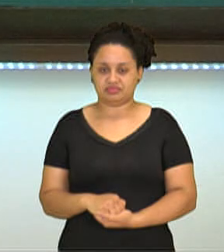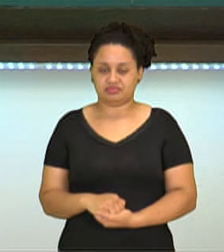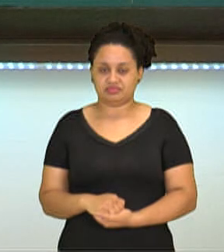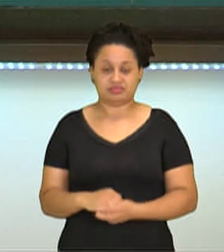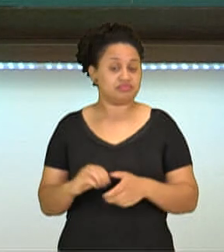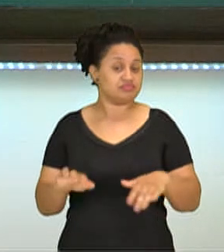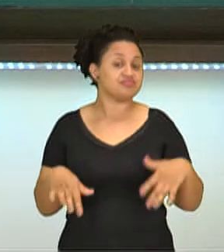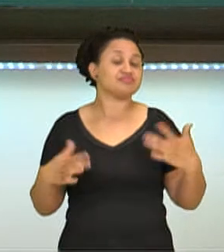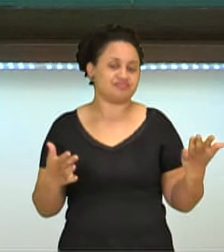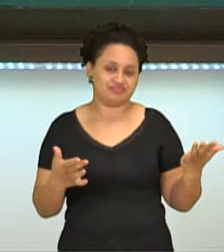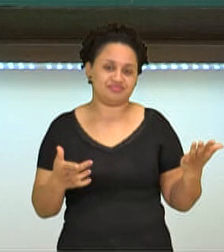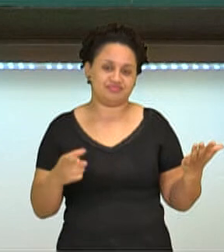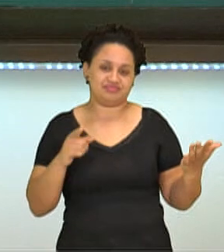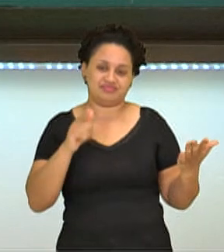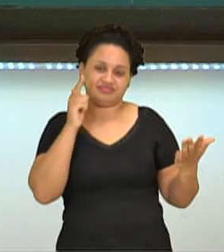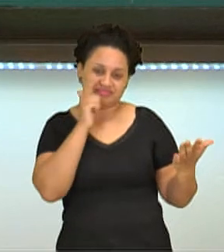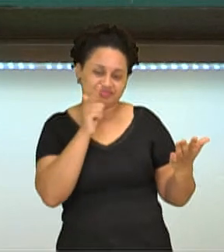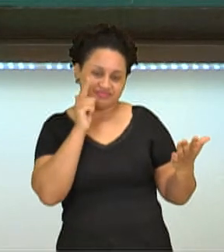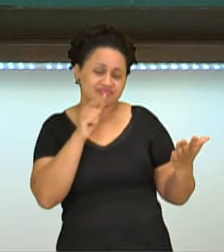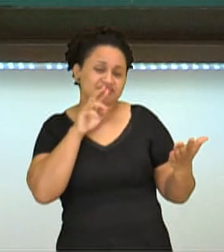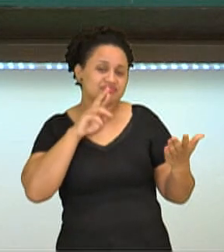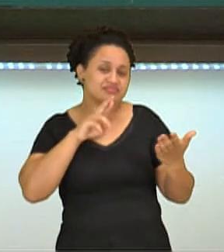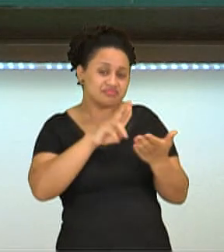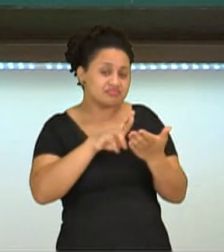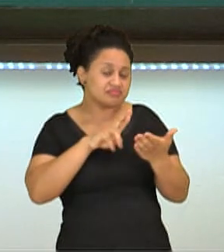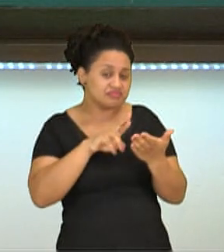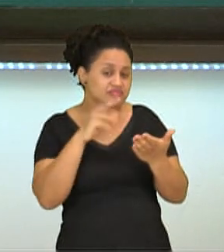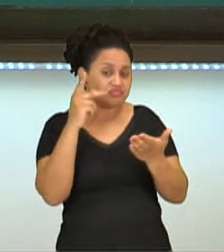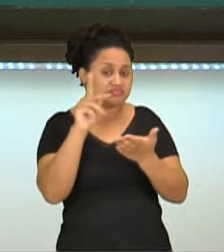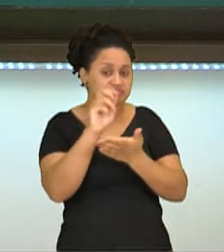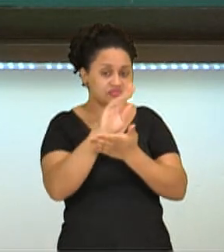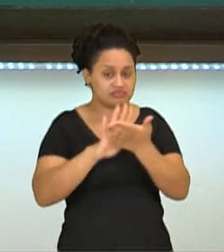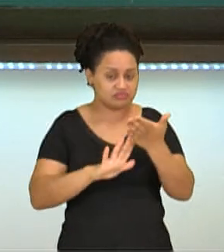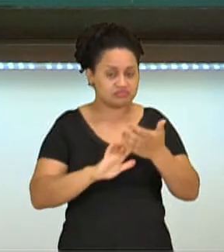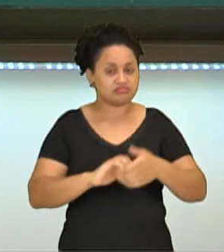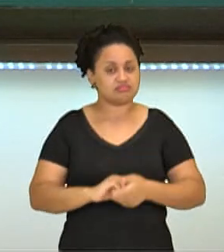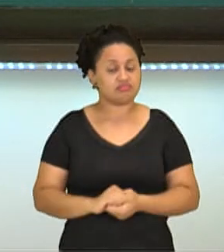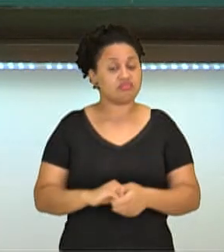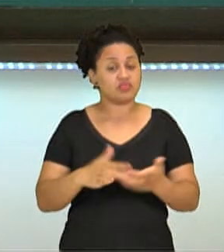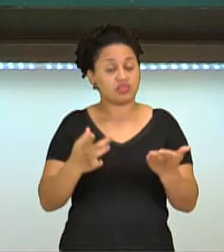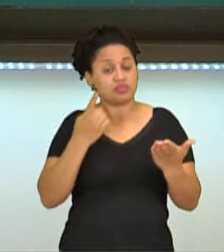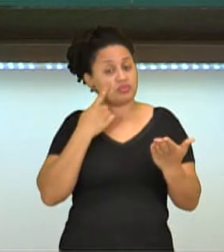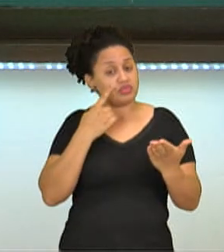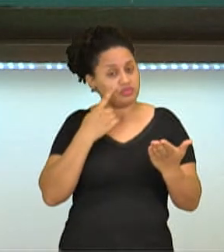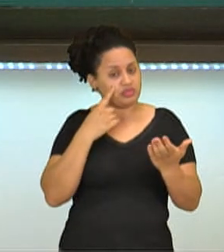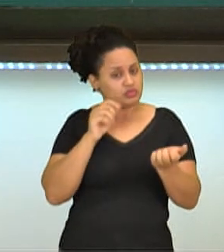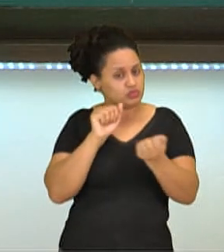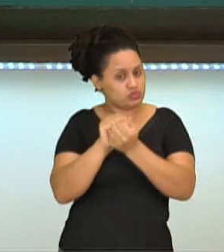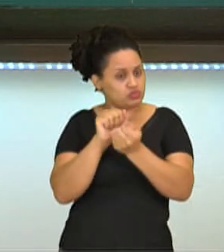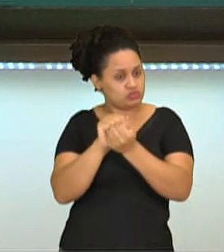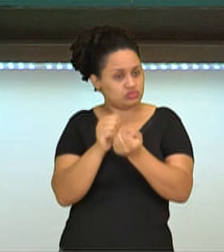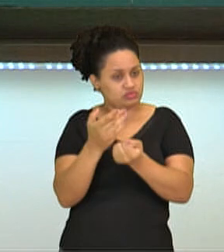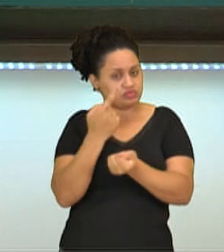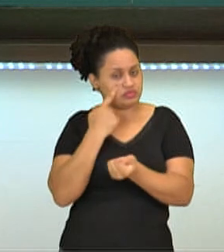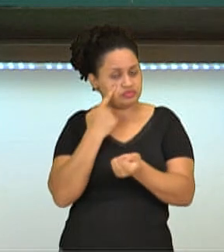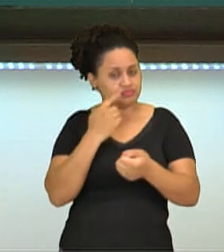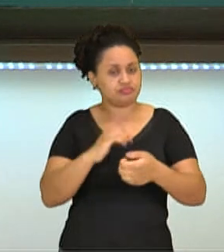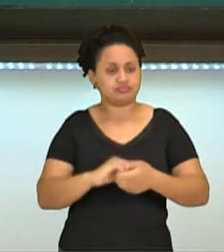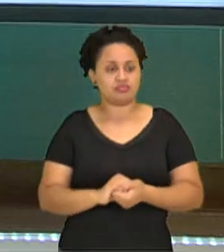E aí, você conseguiu responder o seu exercício? Vamos conferir juntos?